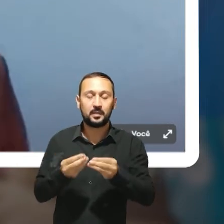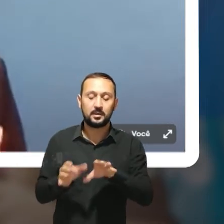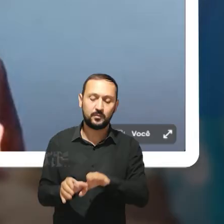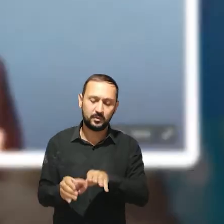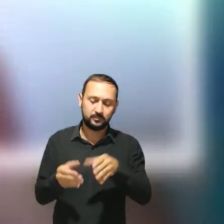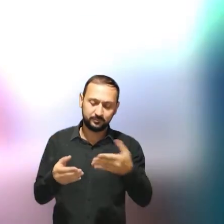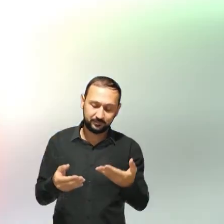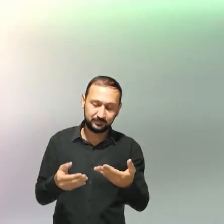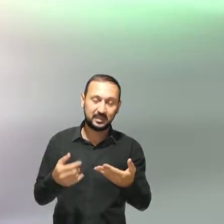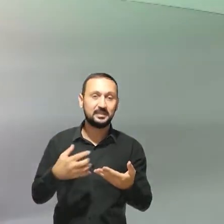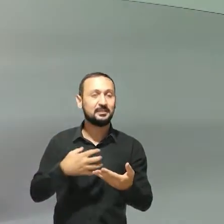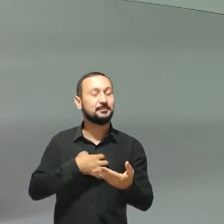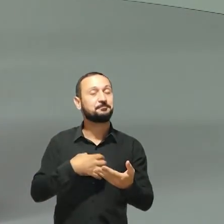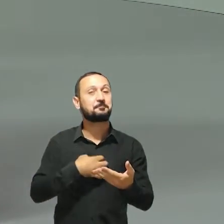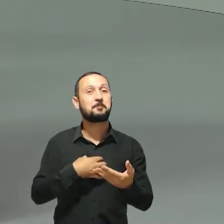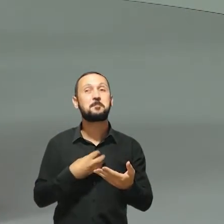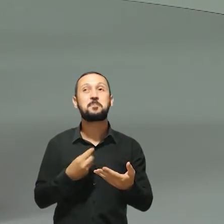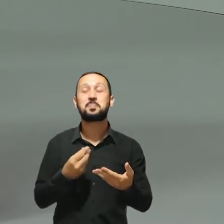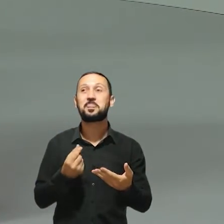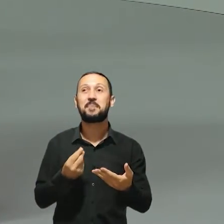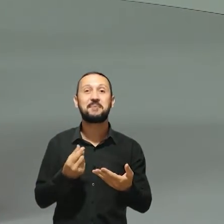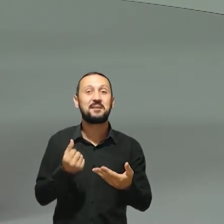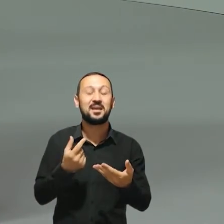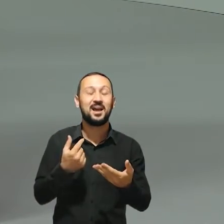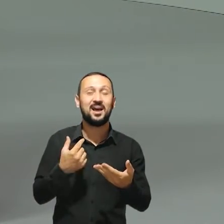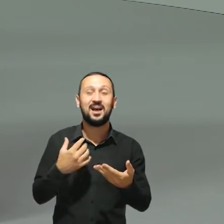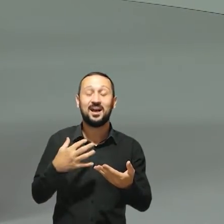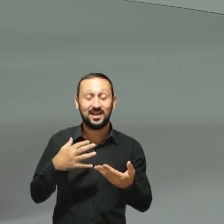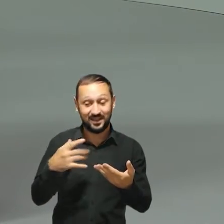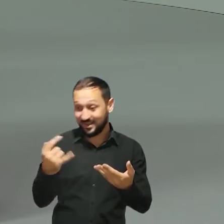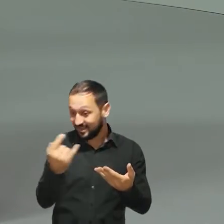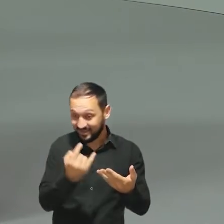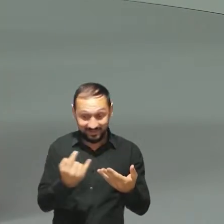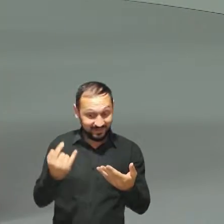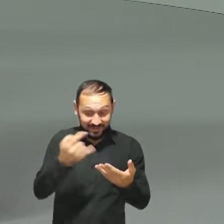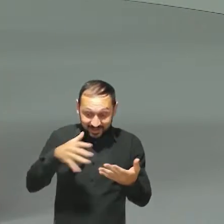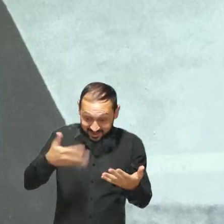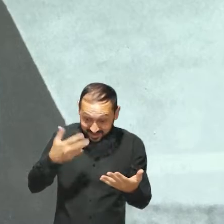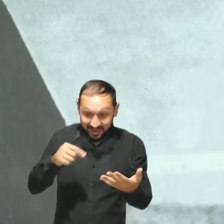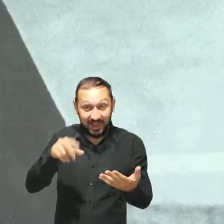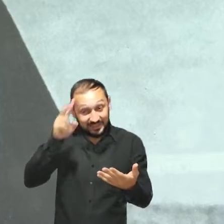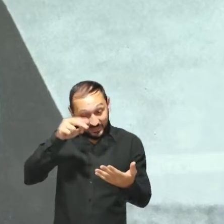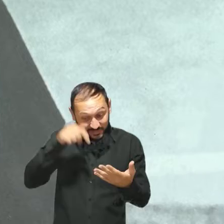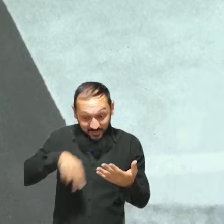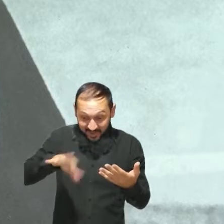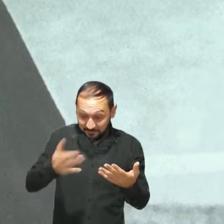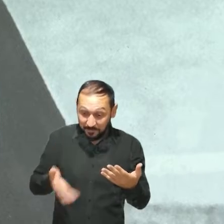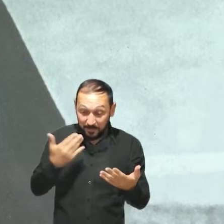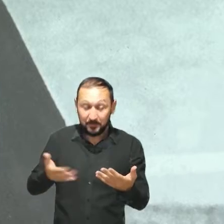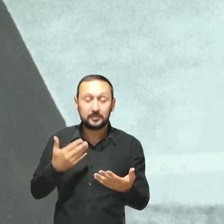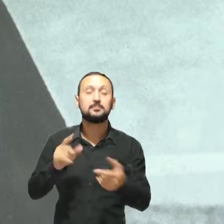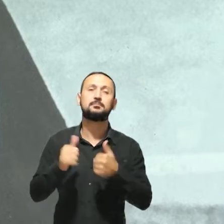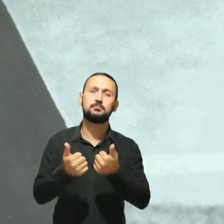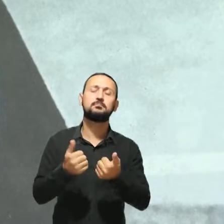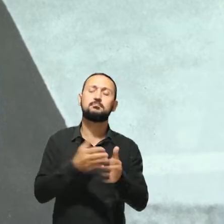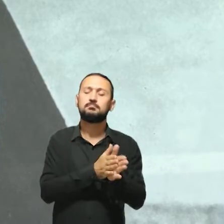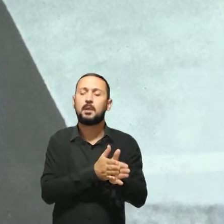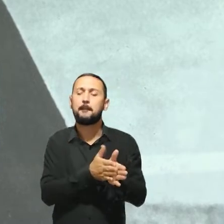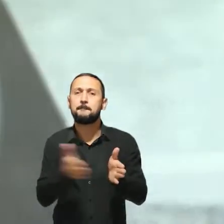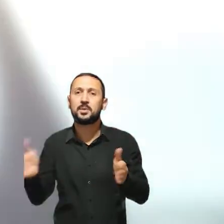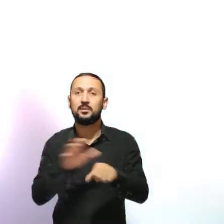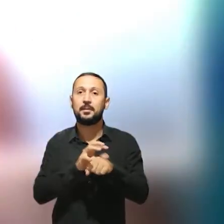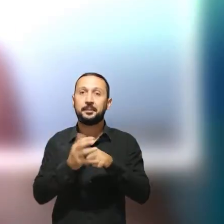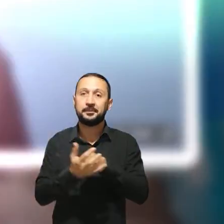eu folhei o livro, eu já fiquei assim, muito envolvida por ler aquele livro, por aquela história. E depois, agora, na